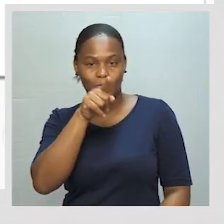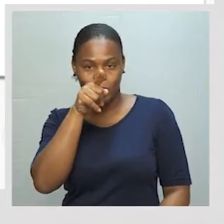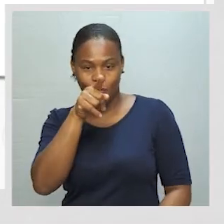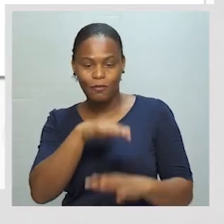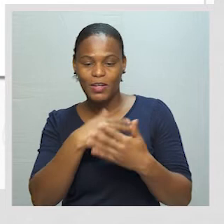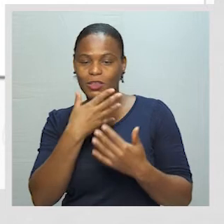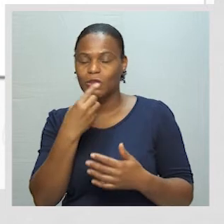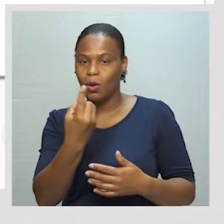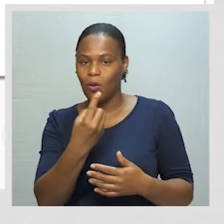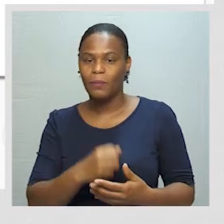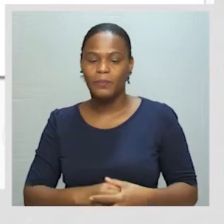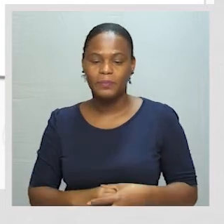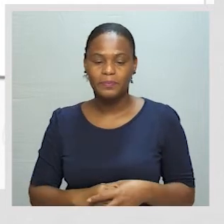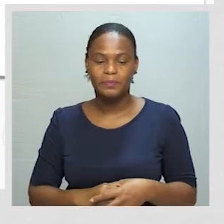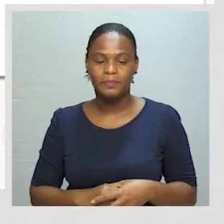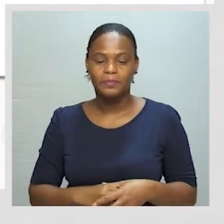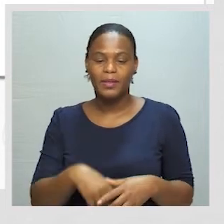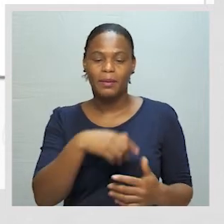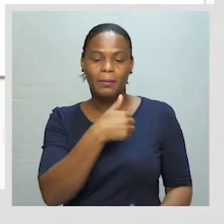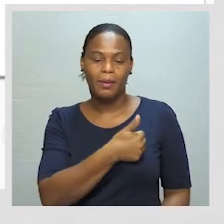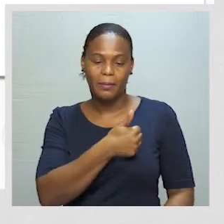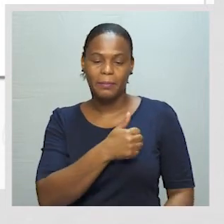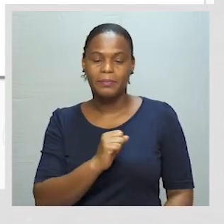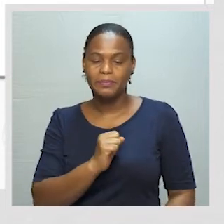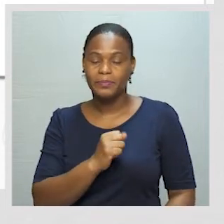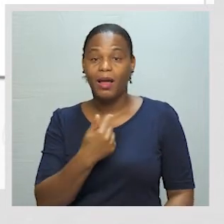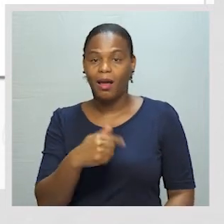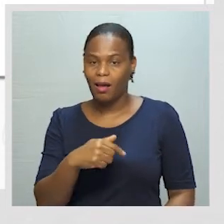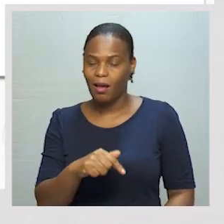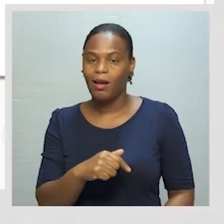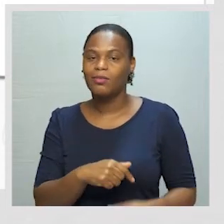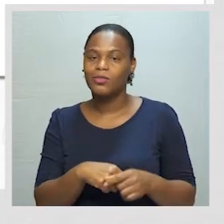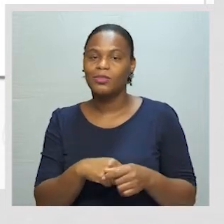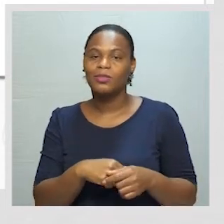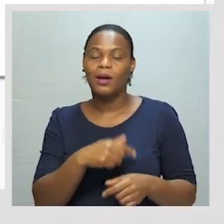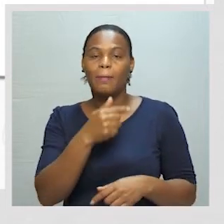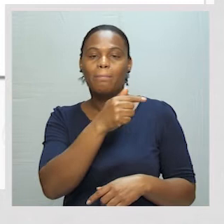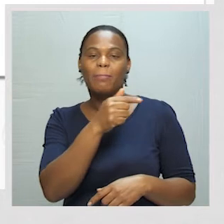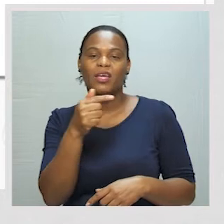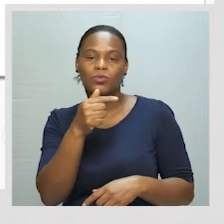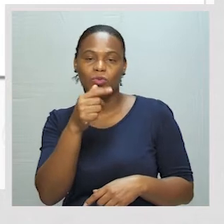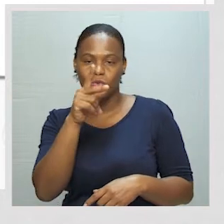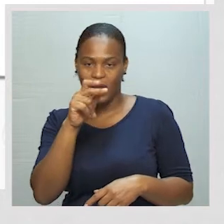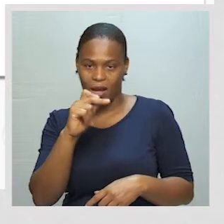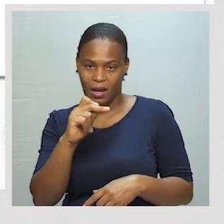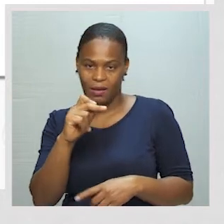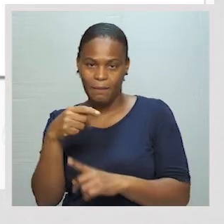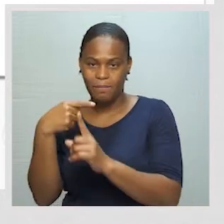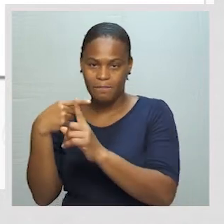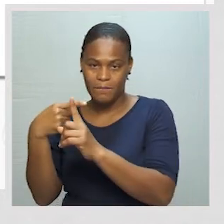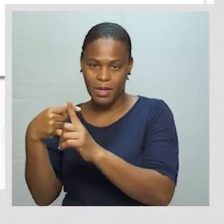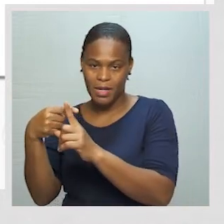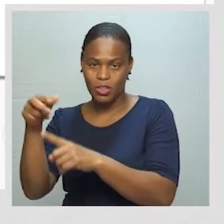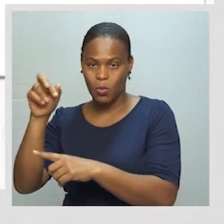fazer sozinhos. A linha B. Nós temos a expressão menos a